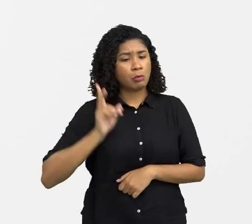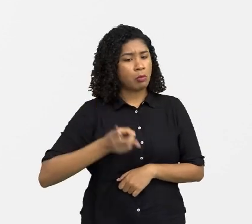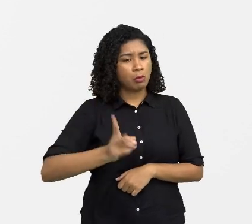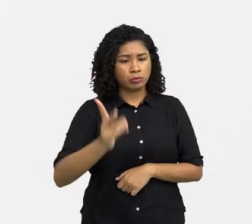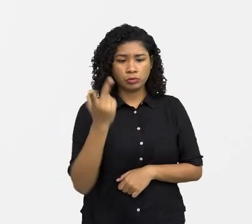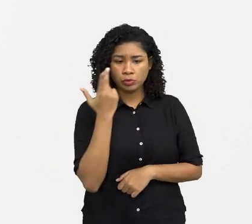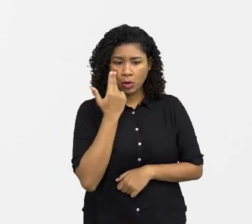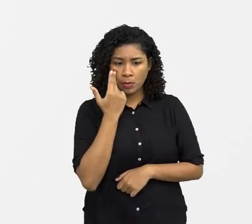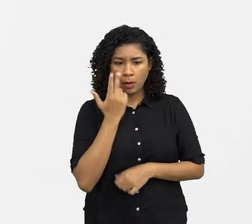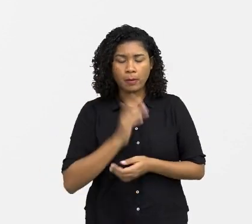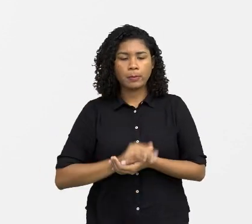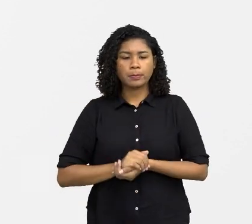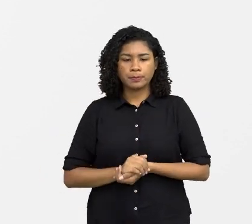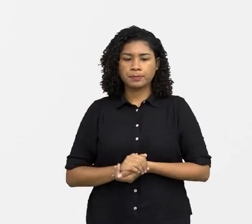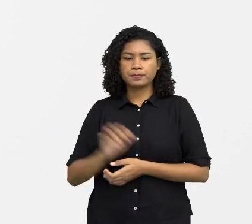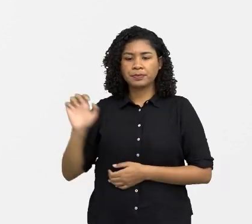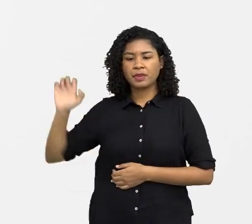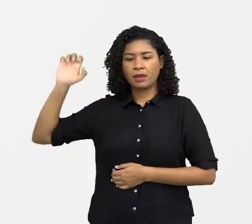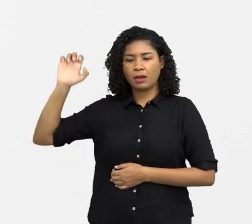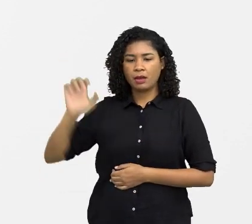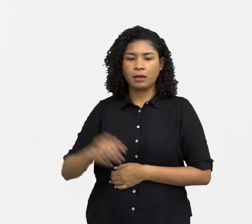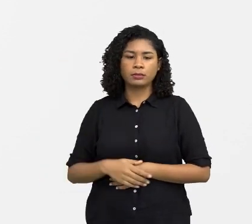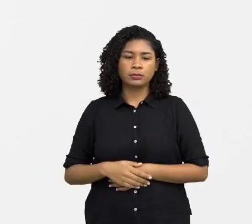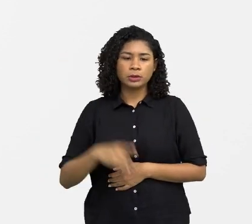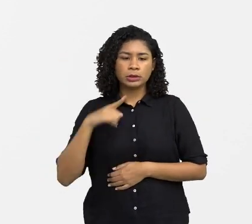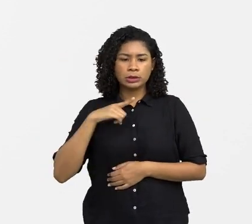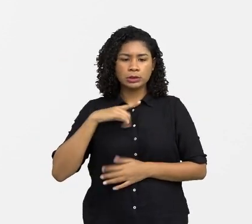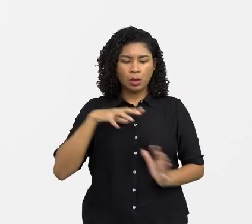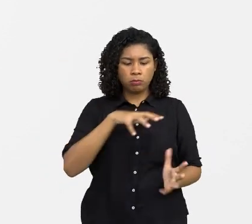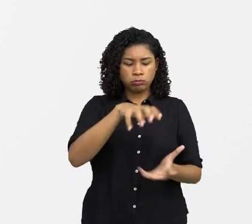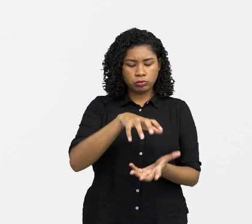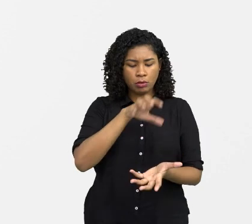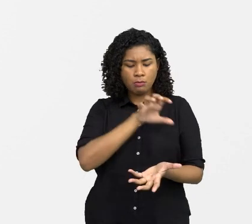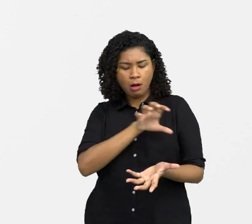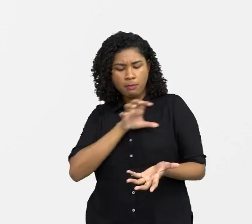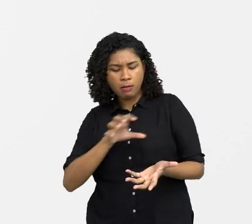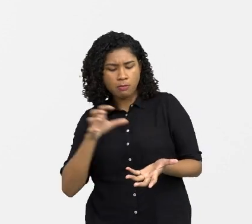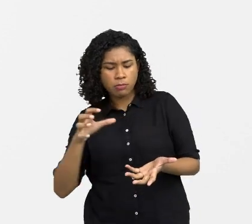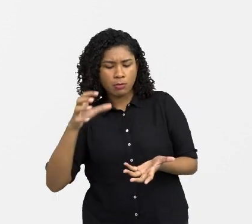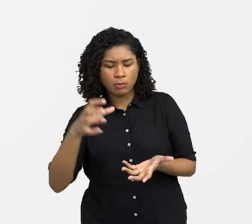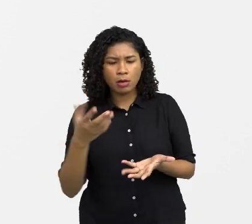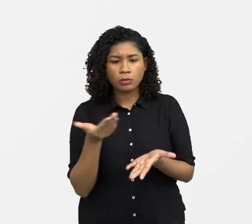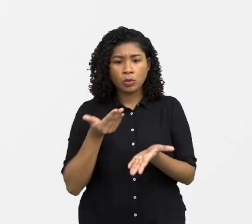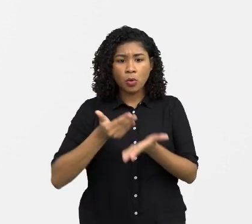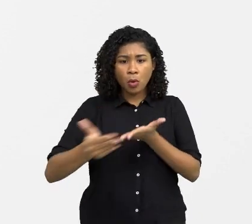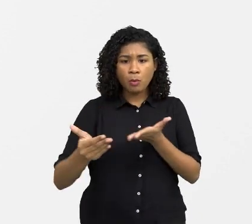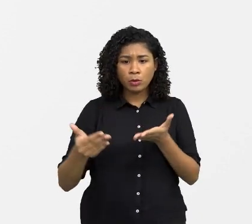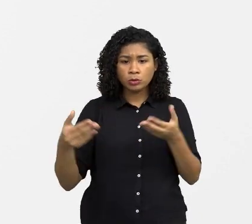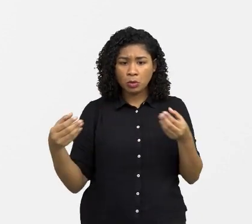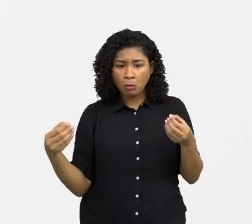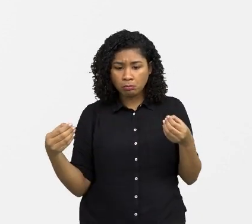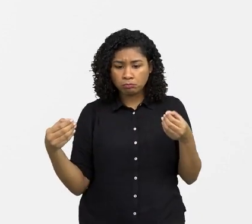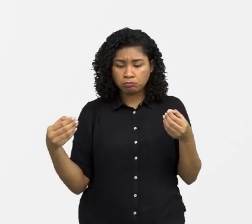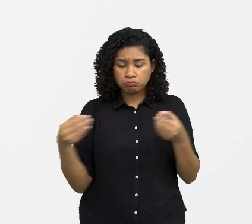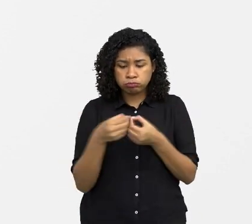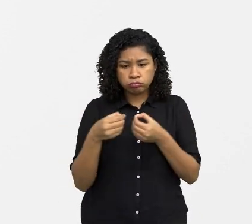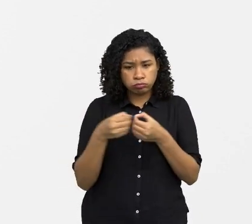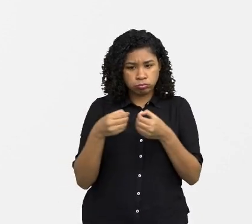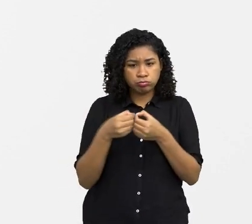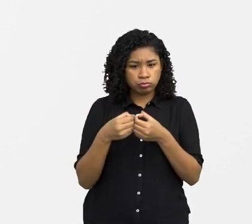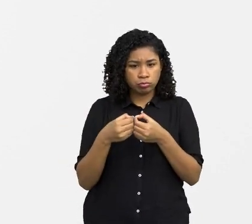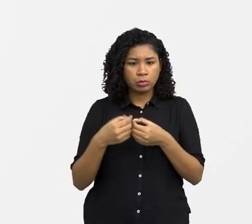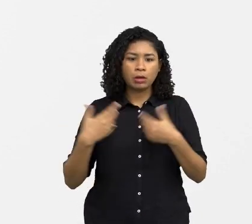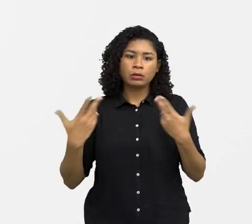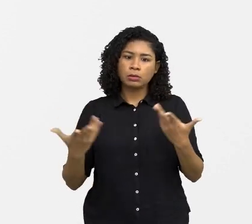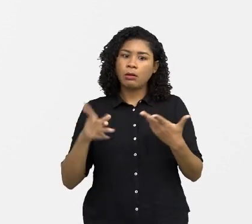dizendo aí que há aproximação dos continentes em 2 centímetros ao ano em consequência da deriva continental. Também é um fator físico,